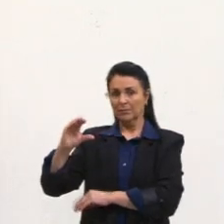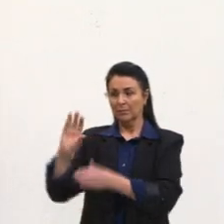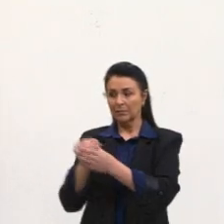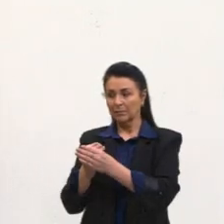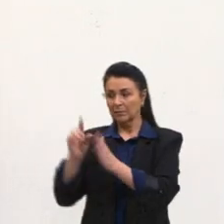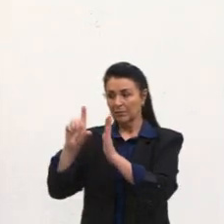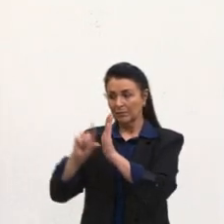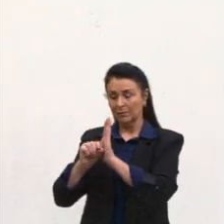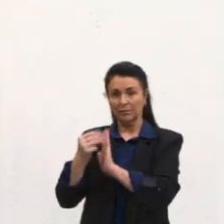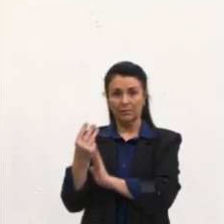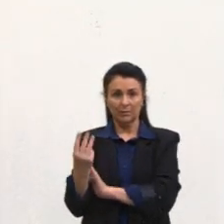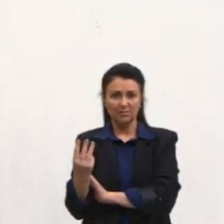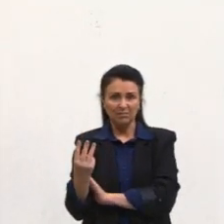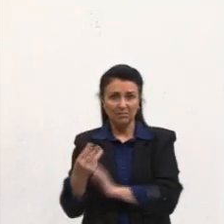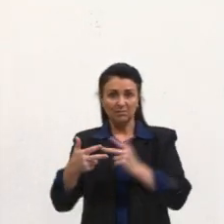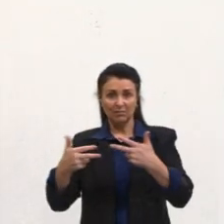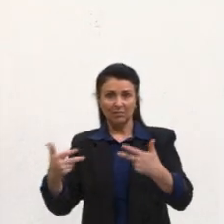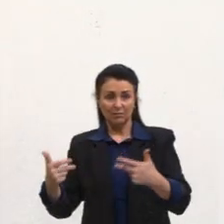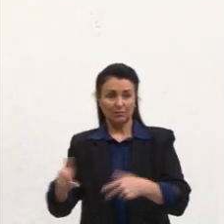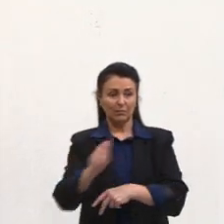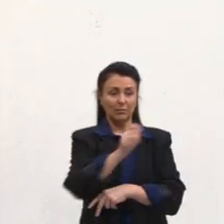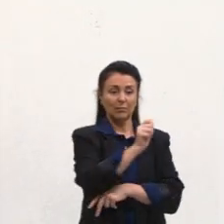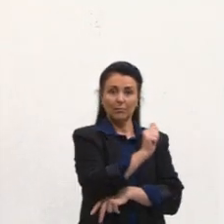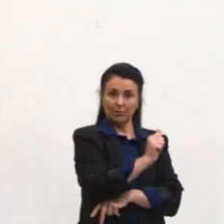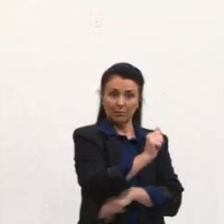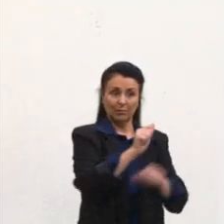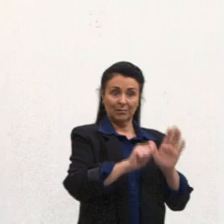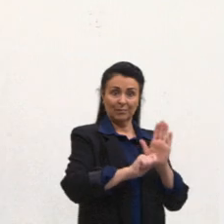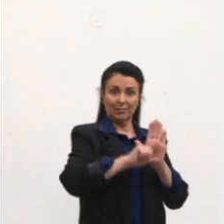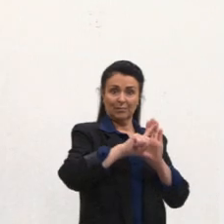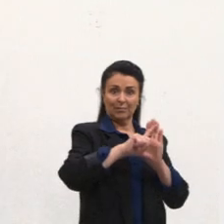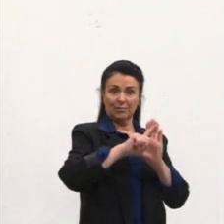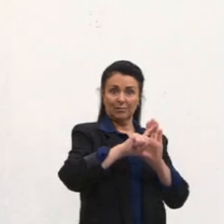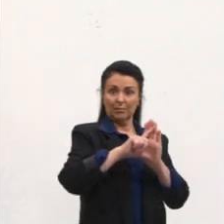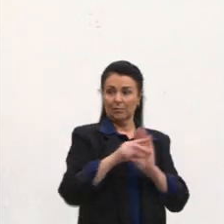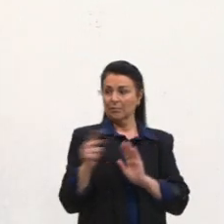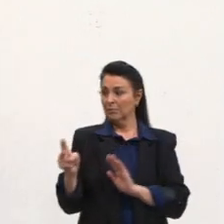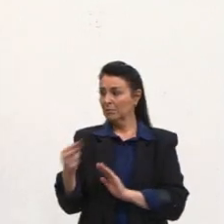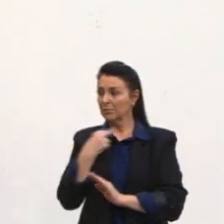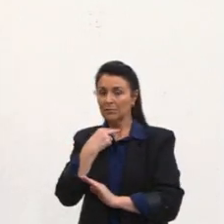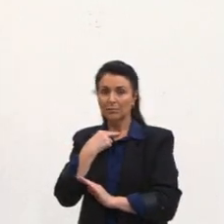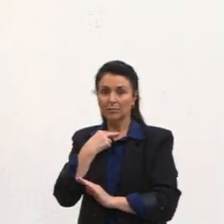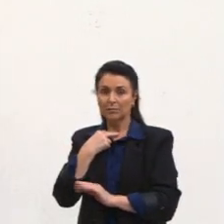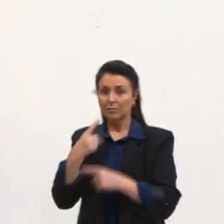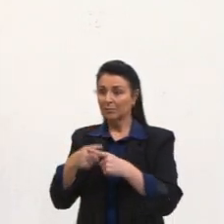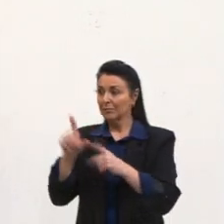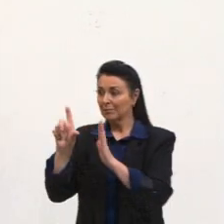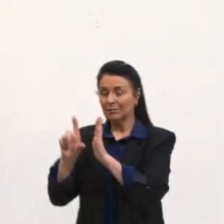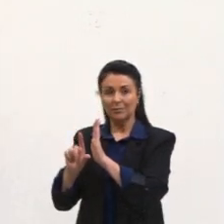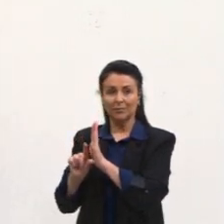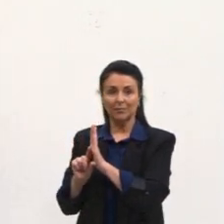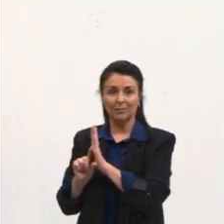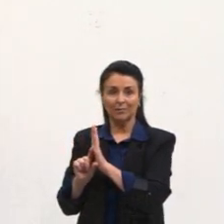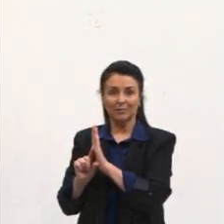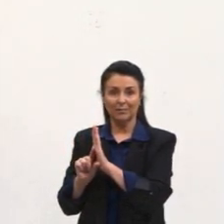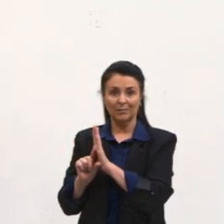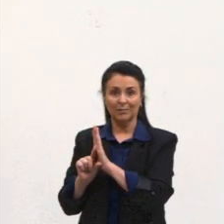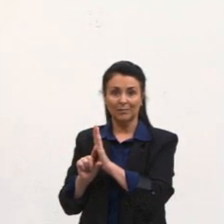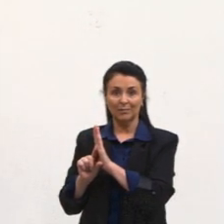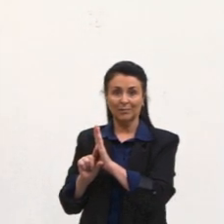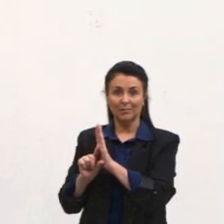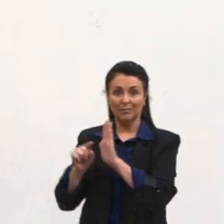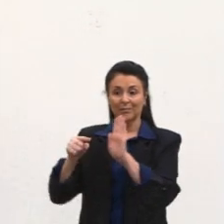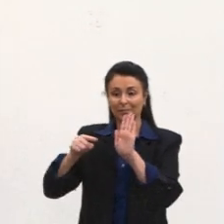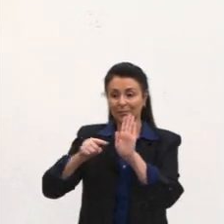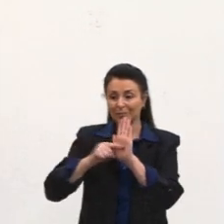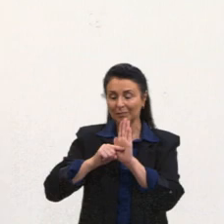três elementos e o bairro Conjunto maior se não pode conter o conjunto Ahn em função da quantidade de elementos de ar então